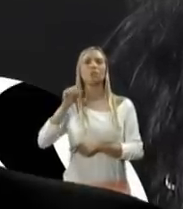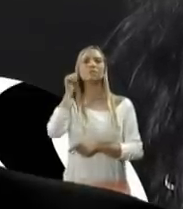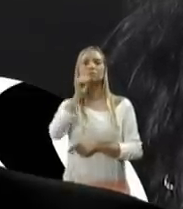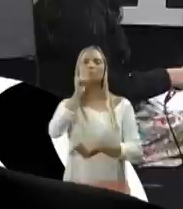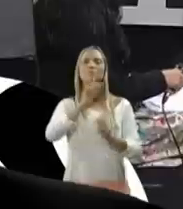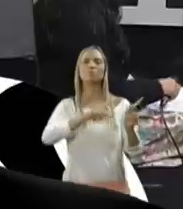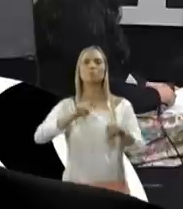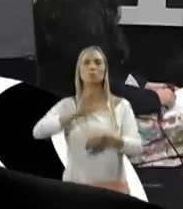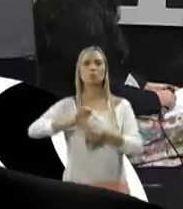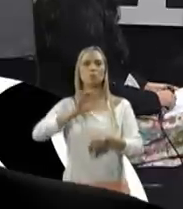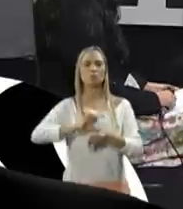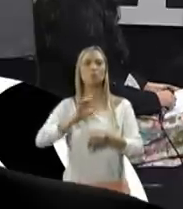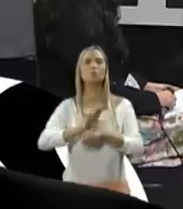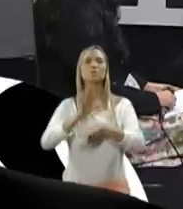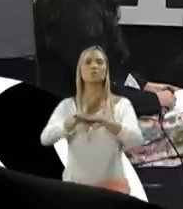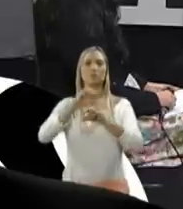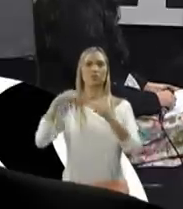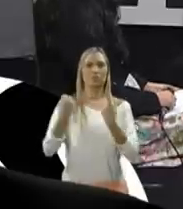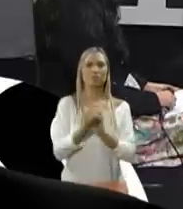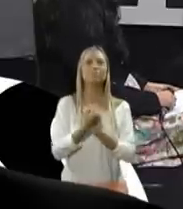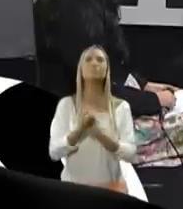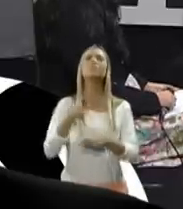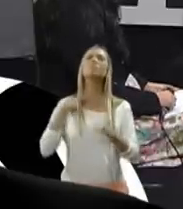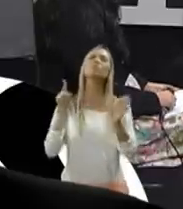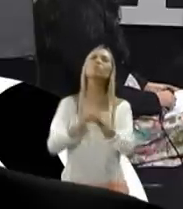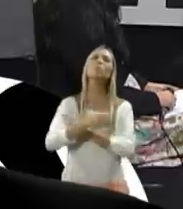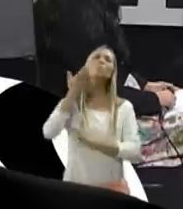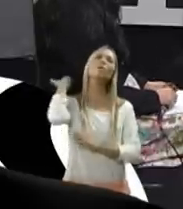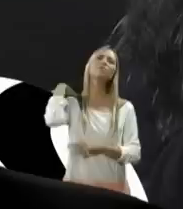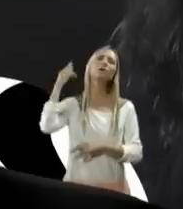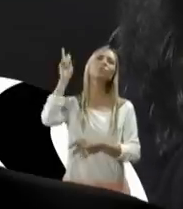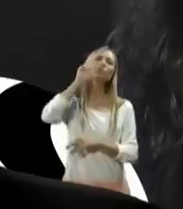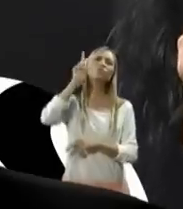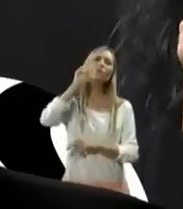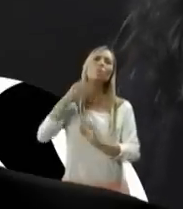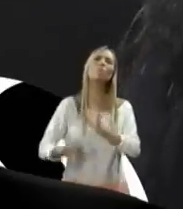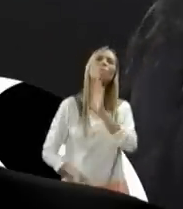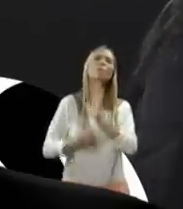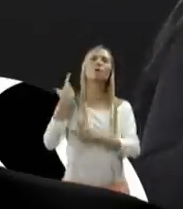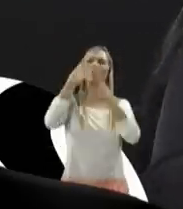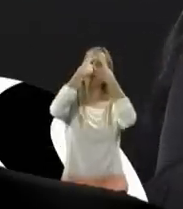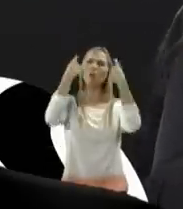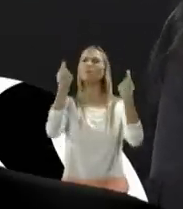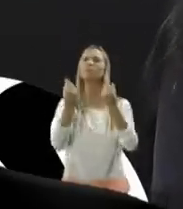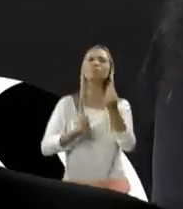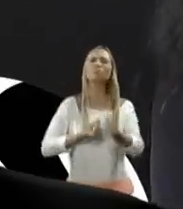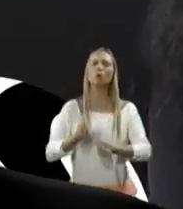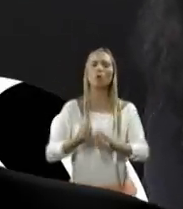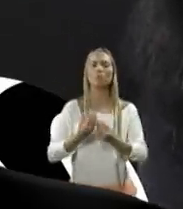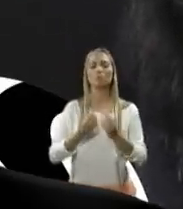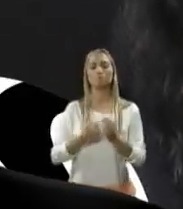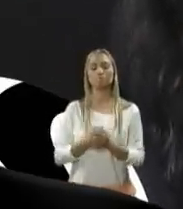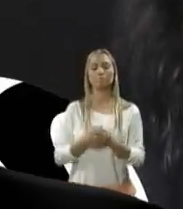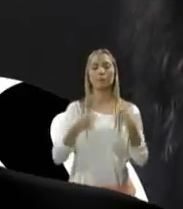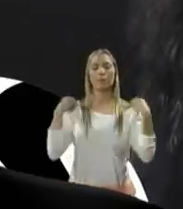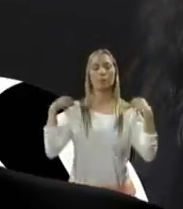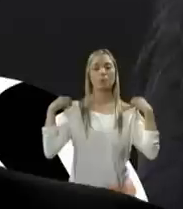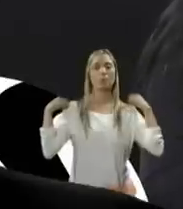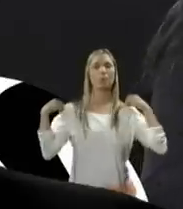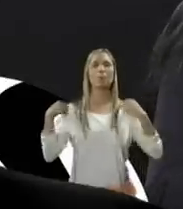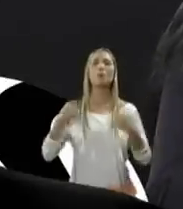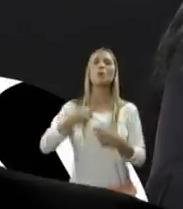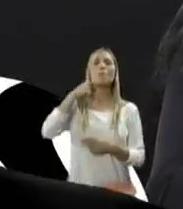Inesp. Quais são as origens da violência? Bom, eu acho que de uma forma geral,